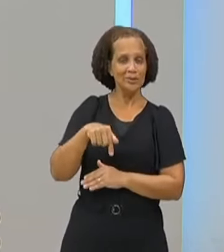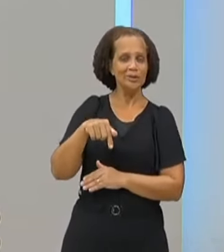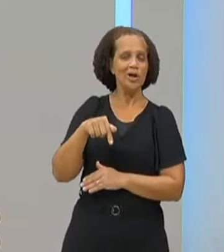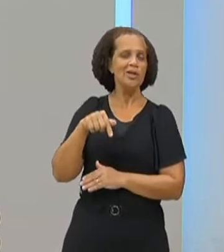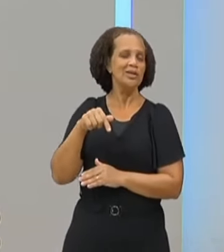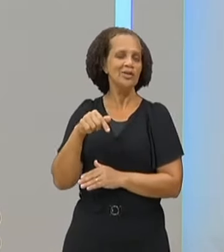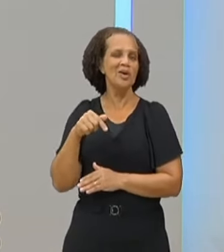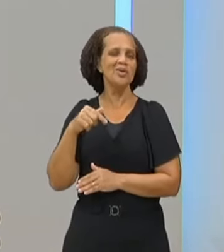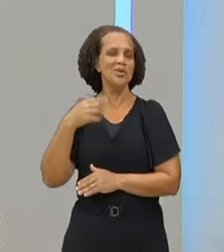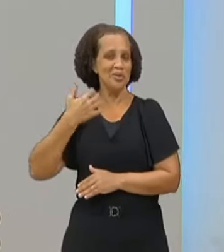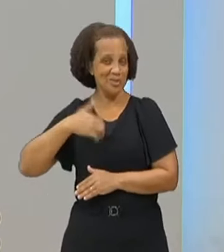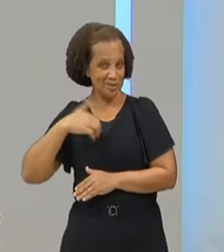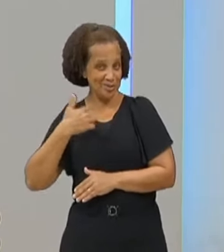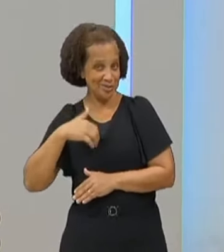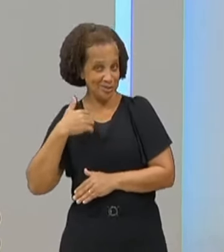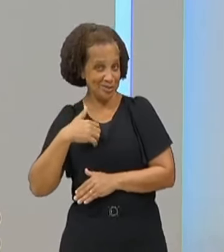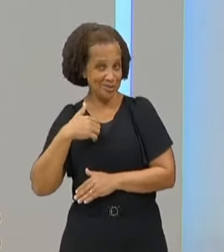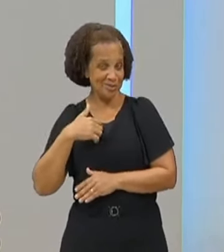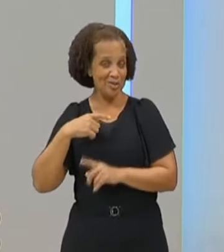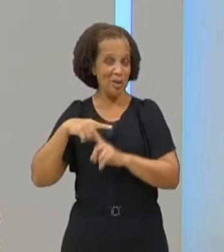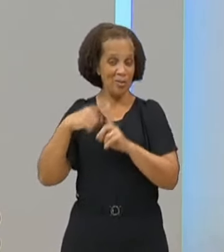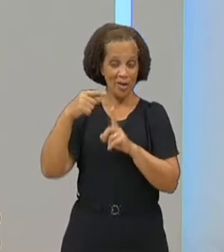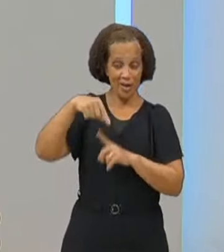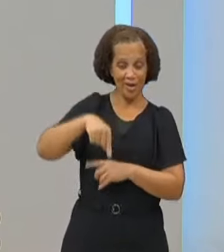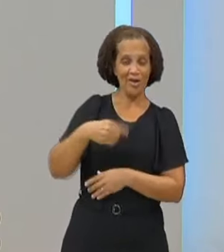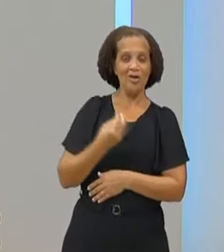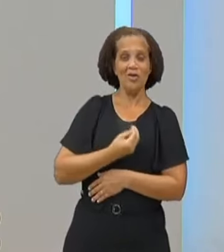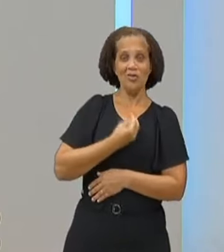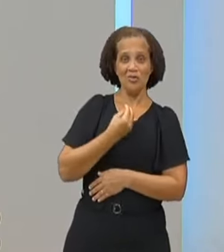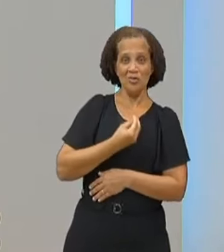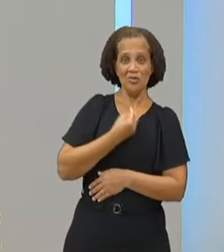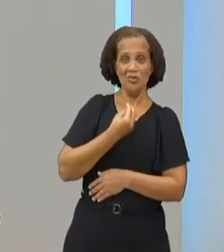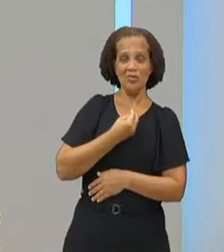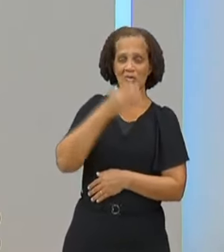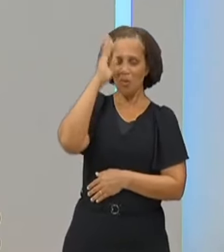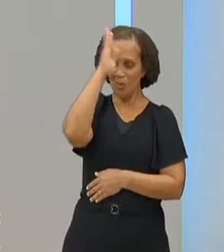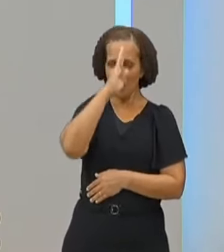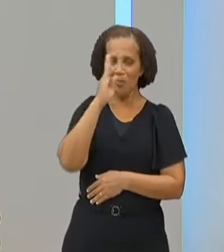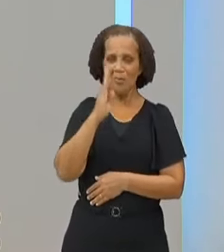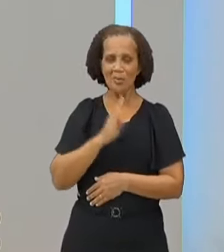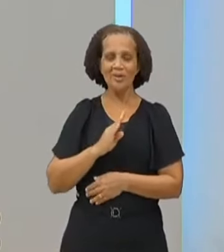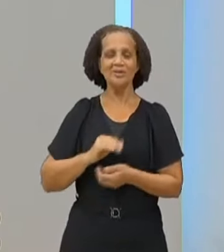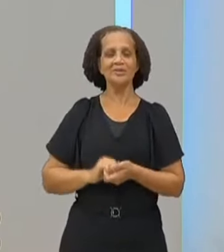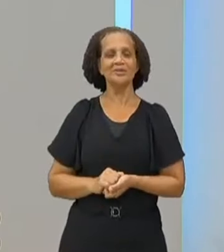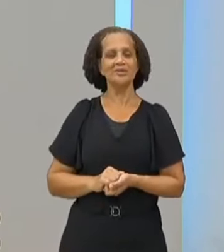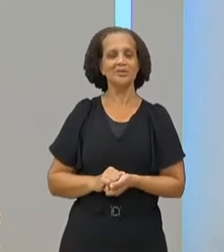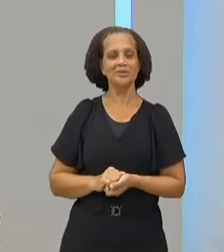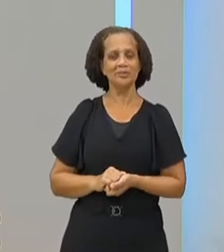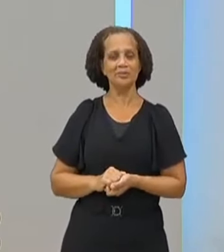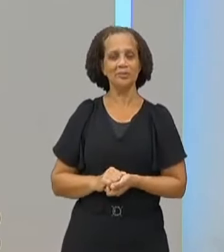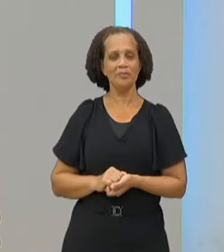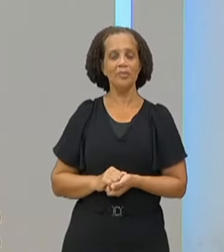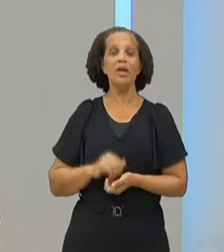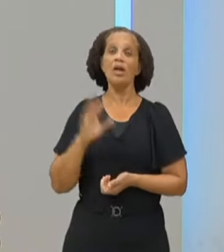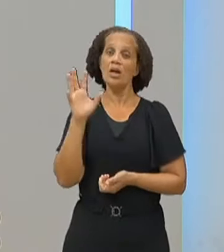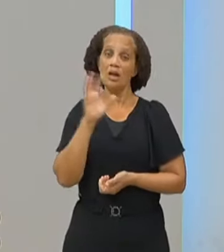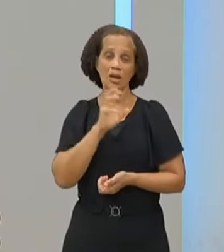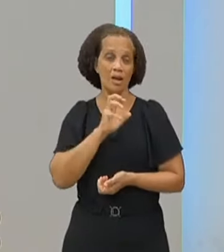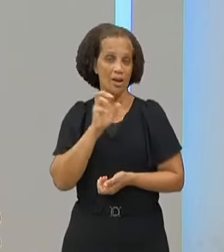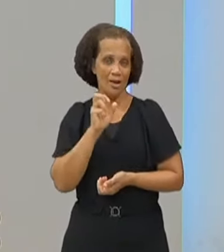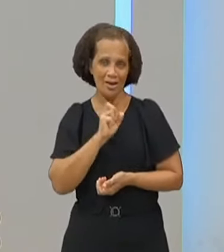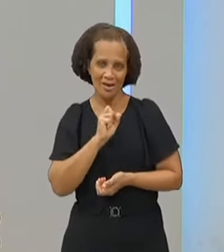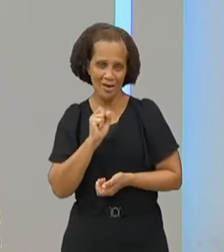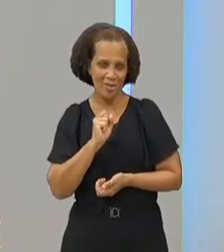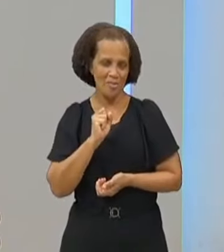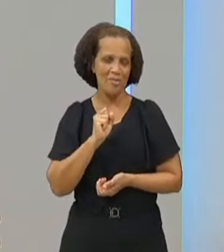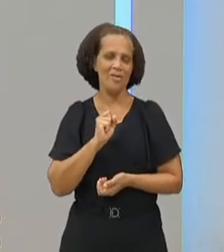né? Porque sempre esteve em contato com os brasileiros. E ele ama a